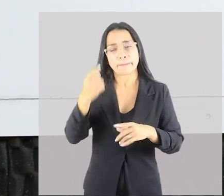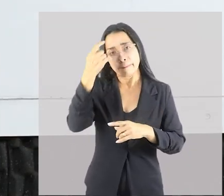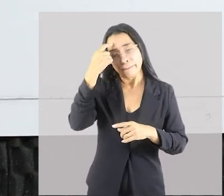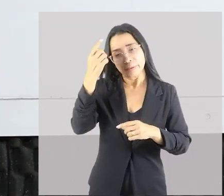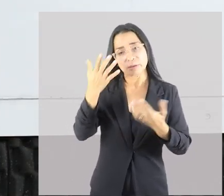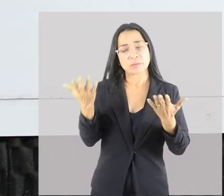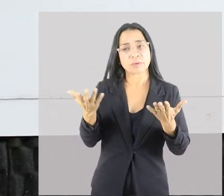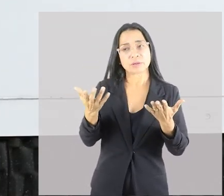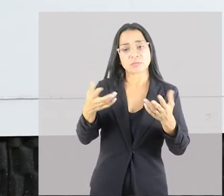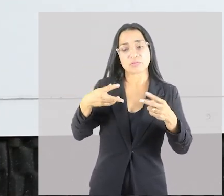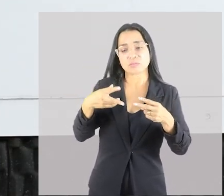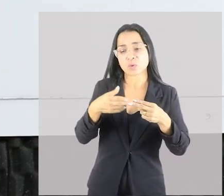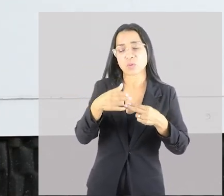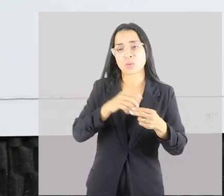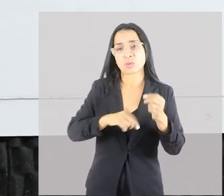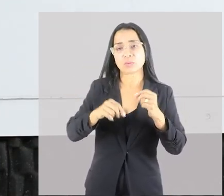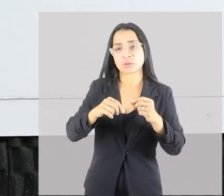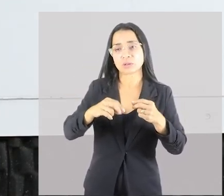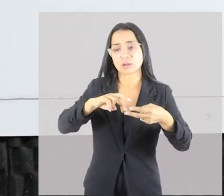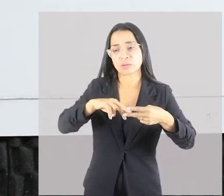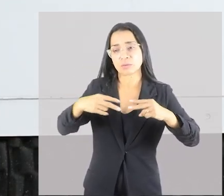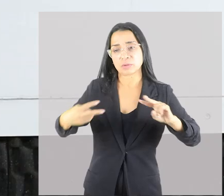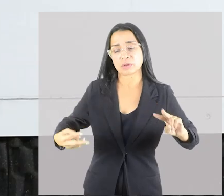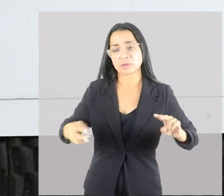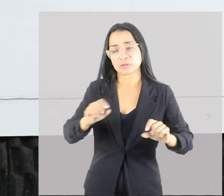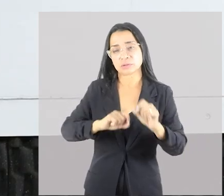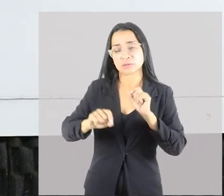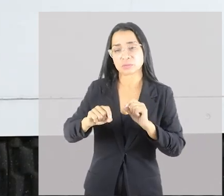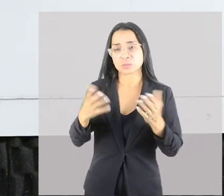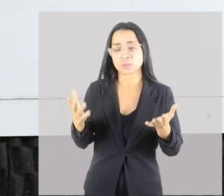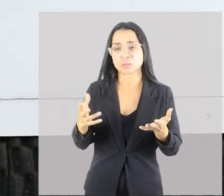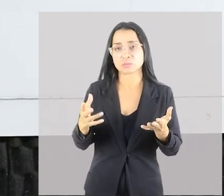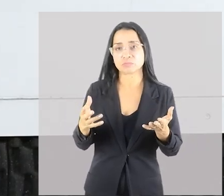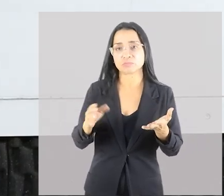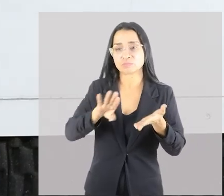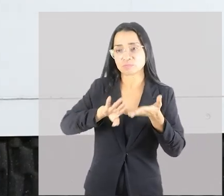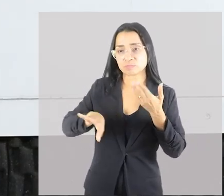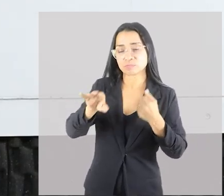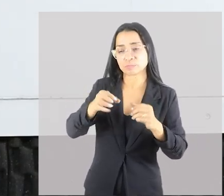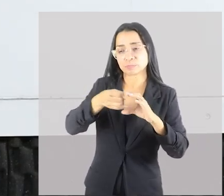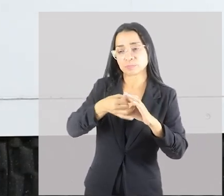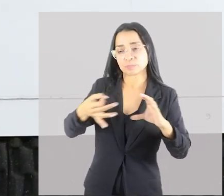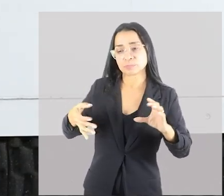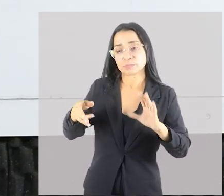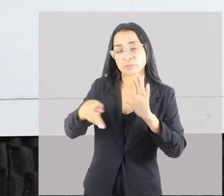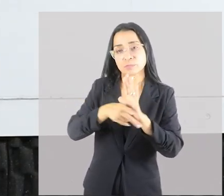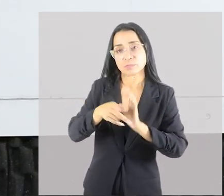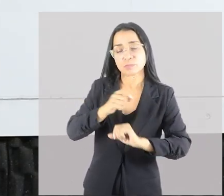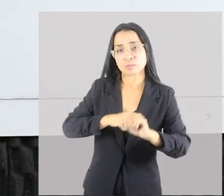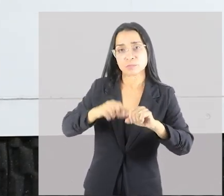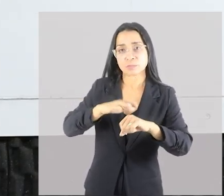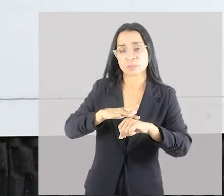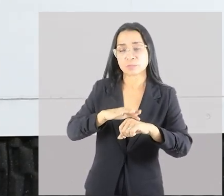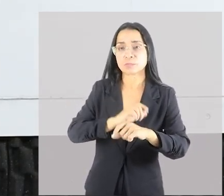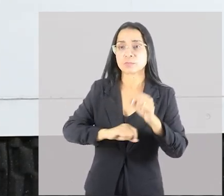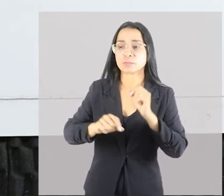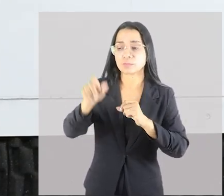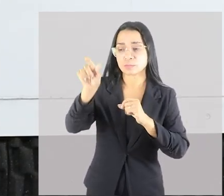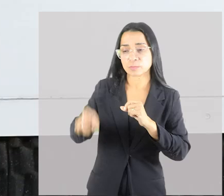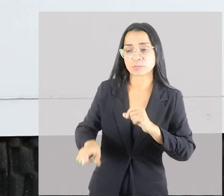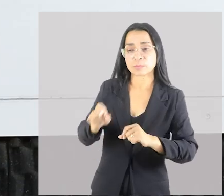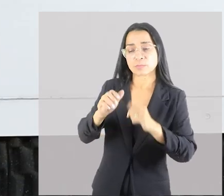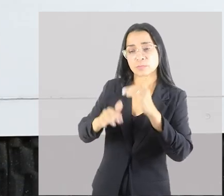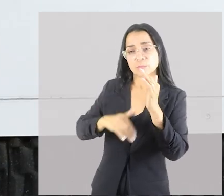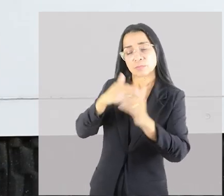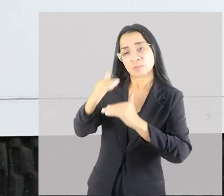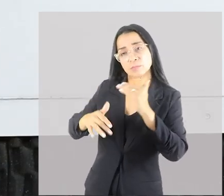eu vou editar o material genético de um embrião, eu vou tirar uma característica ali de uma doença e esse indivíduo ele vai